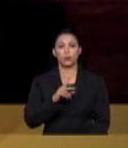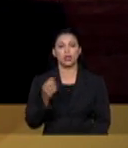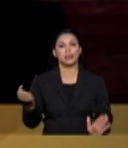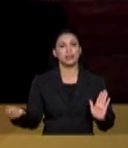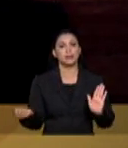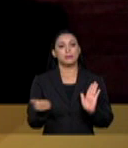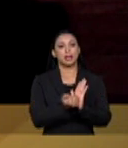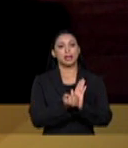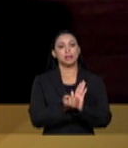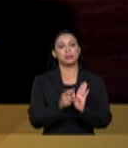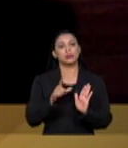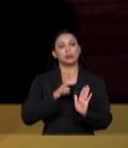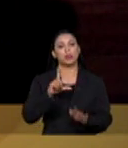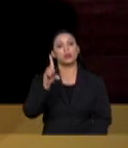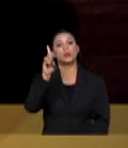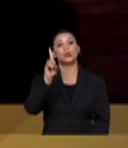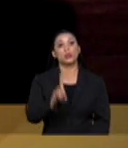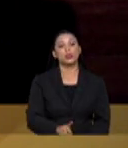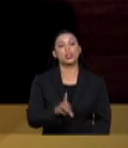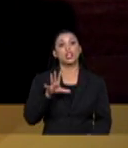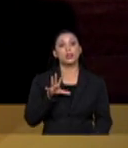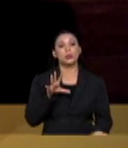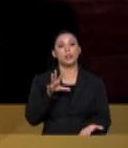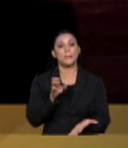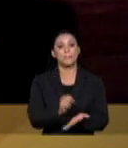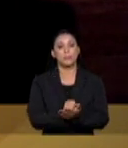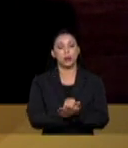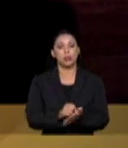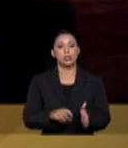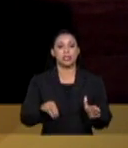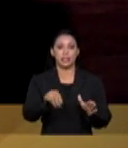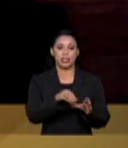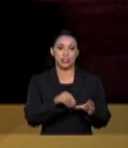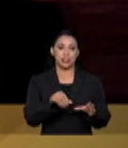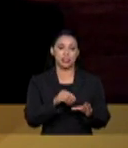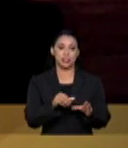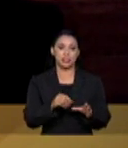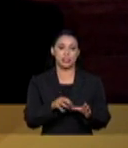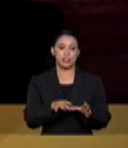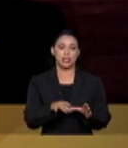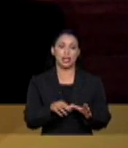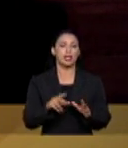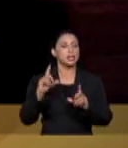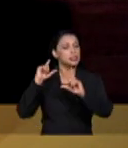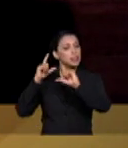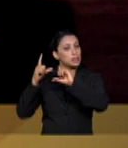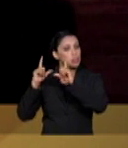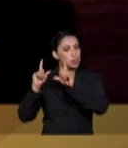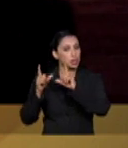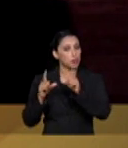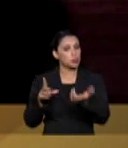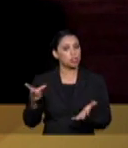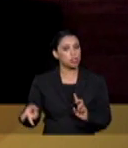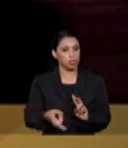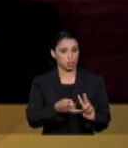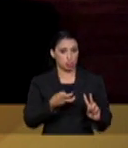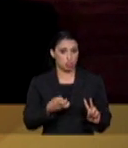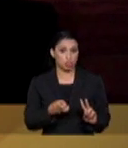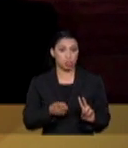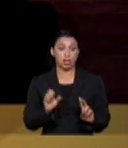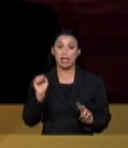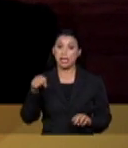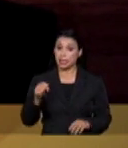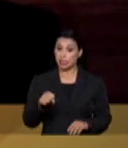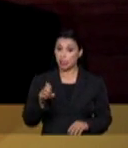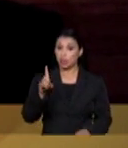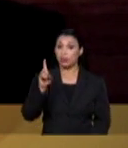EA dizem o direito à posse permanente das terras de ocupação tradicional dos